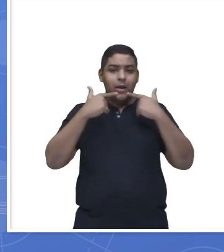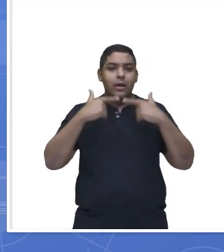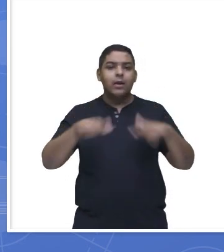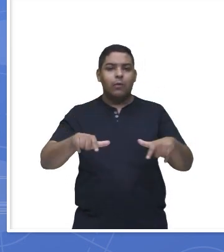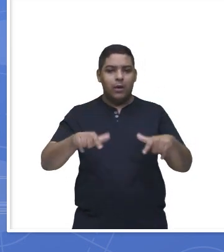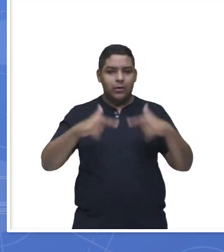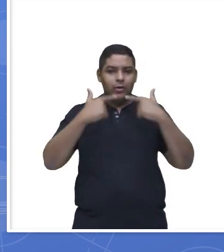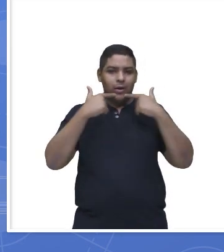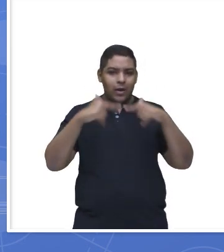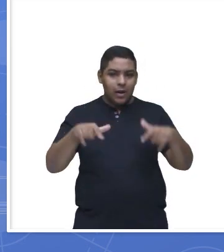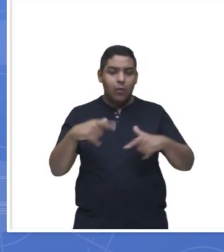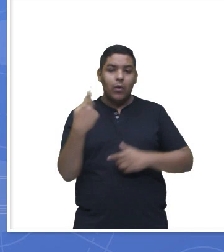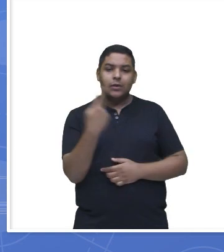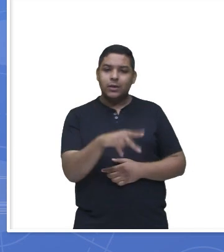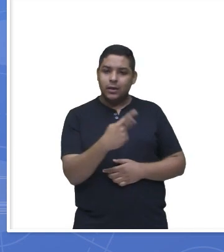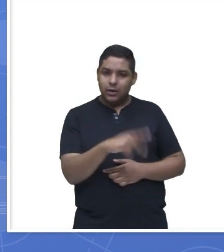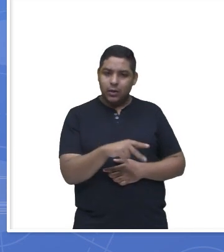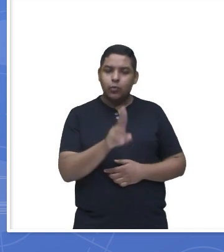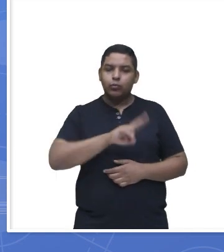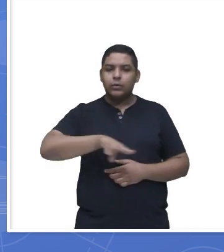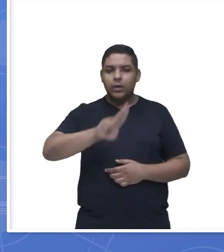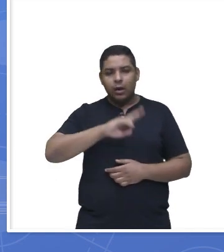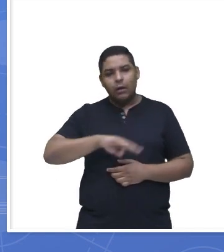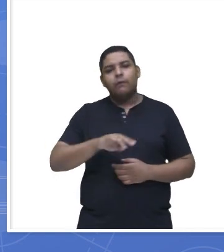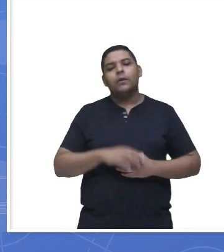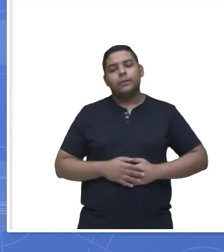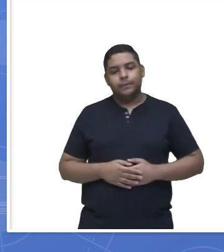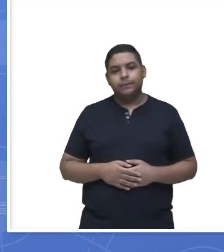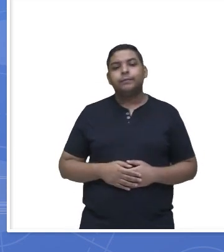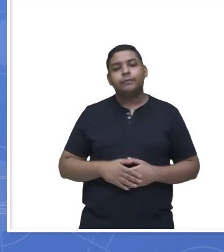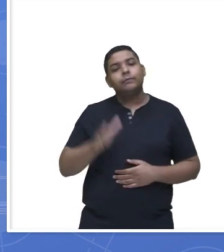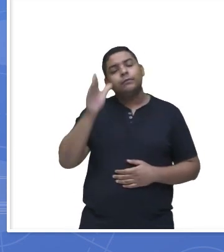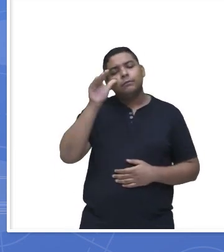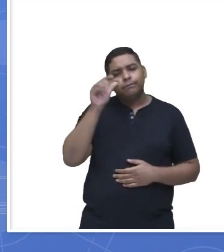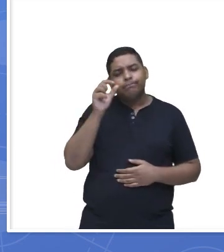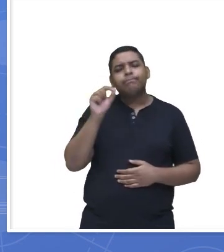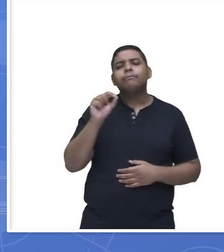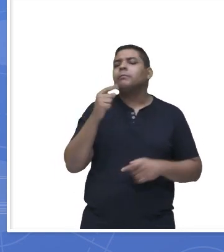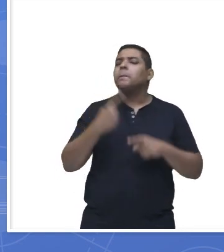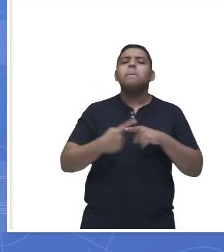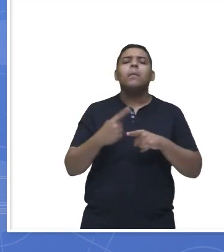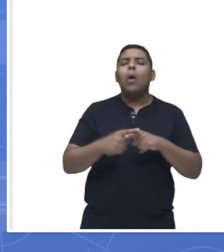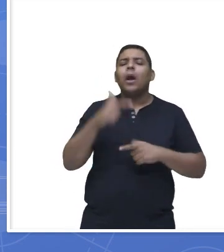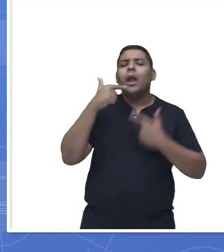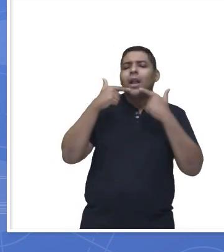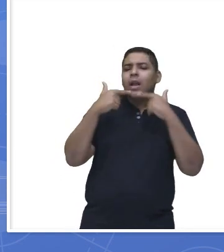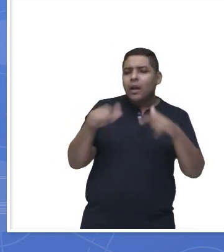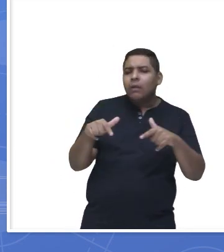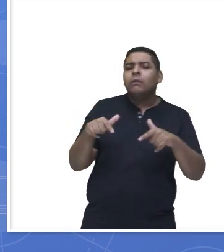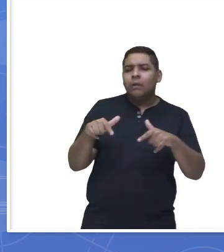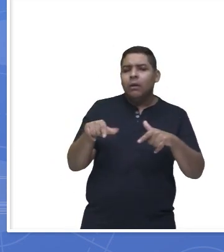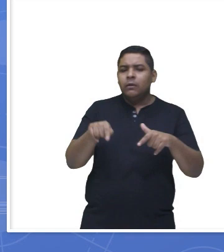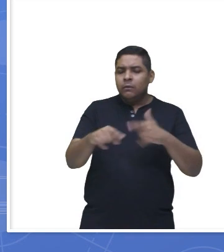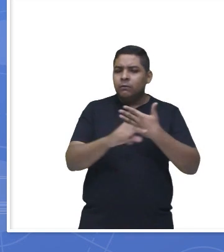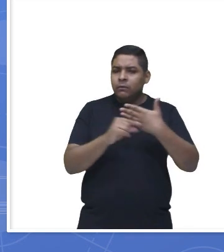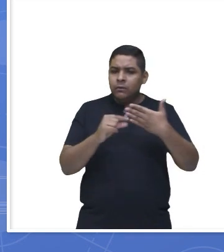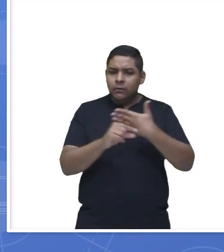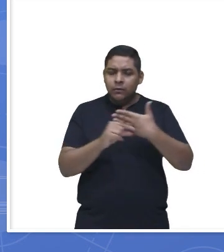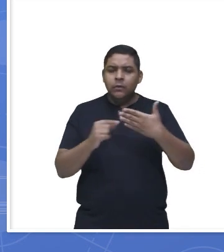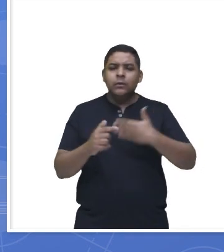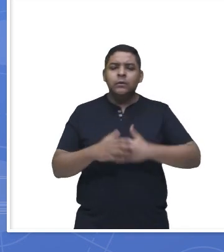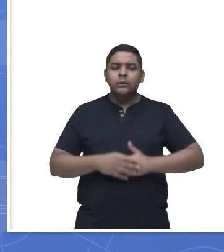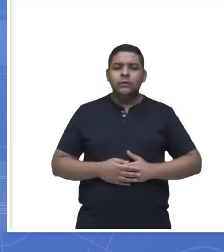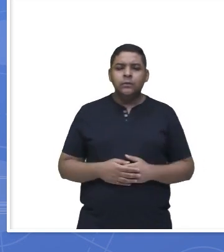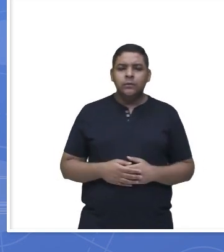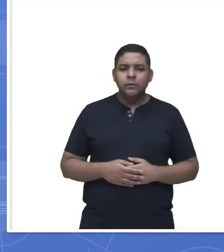conferir na próxima questão. Daqui a pouco nós vamos conferir por que essa crítica à linguagem apresentada por Augusto dos Anjos. E isso, claro,